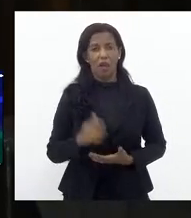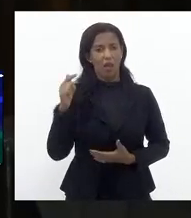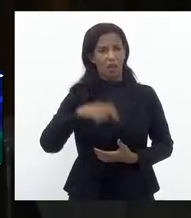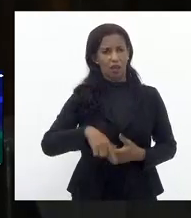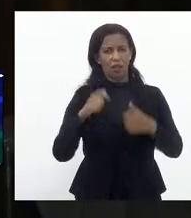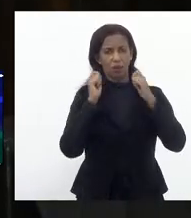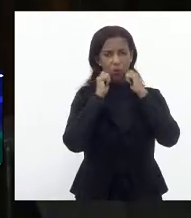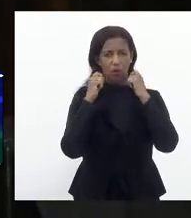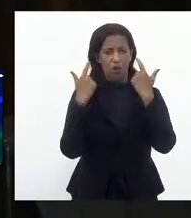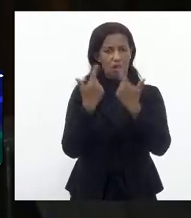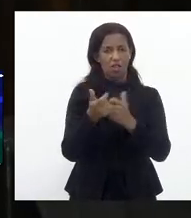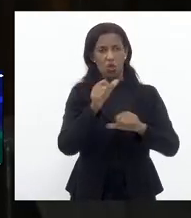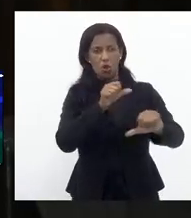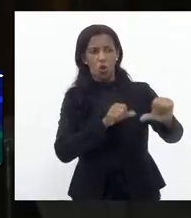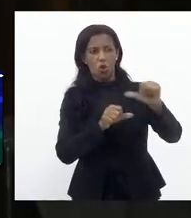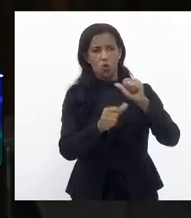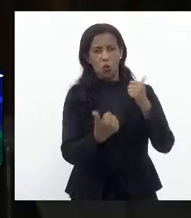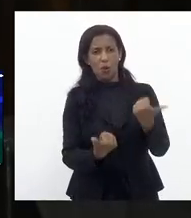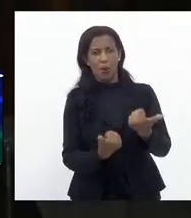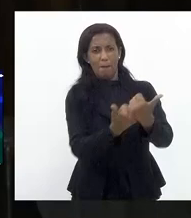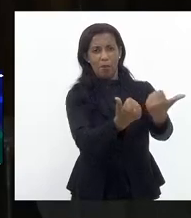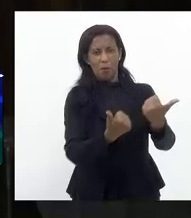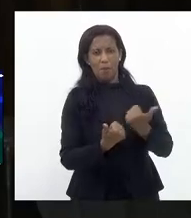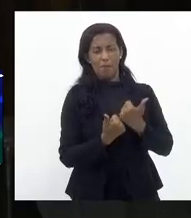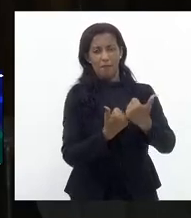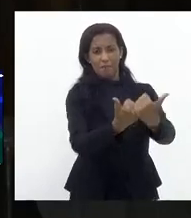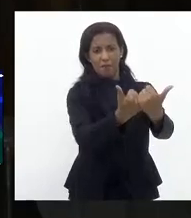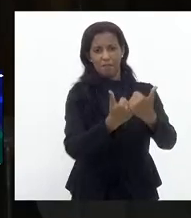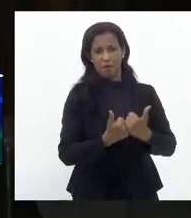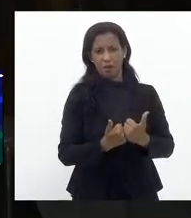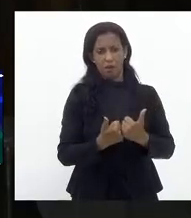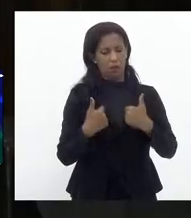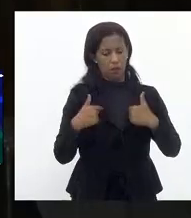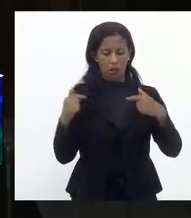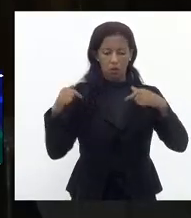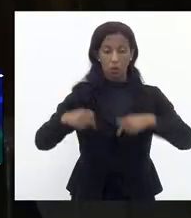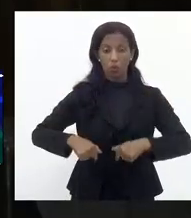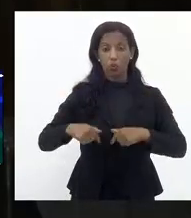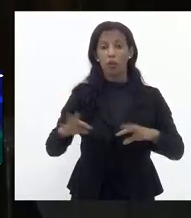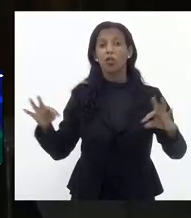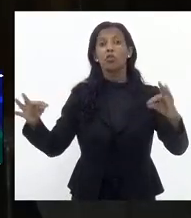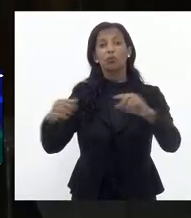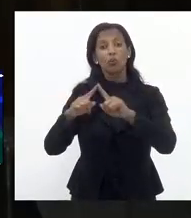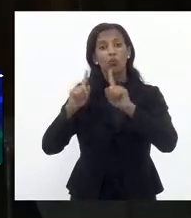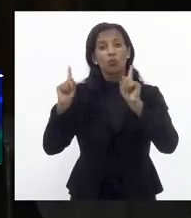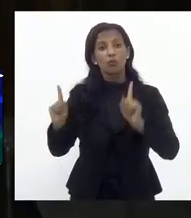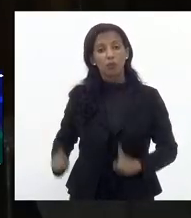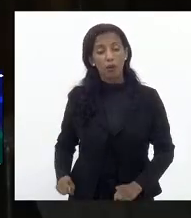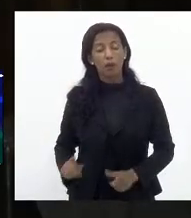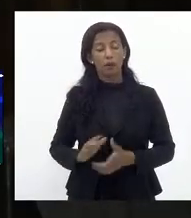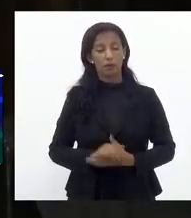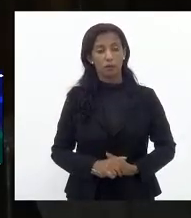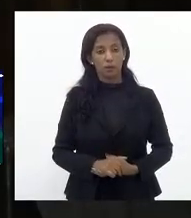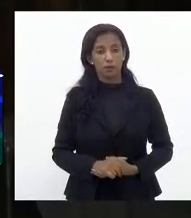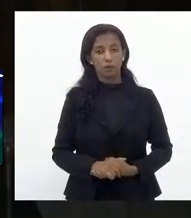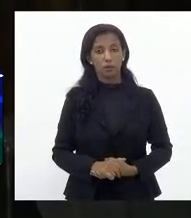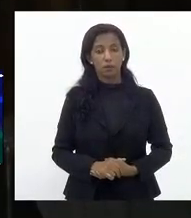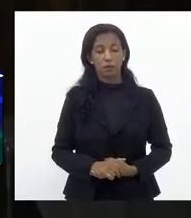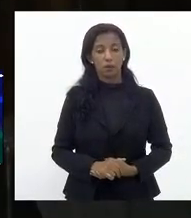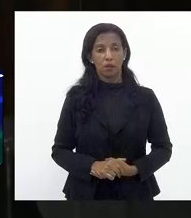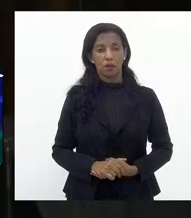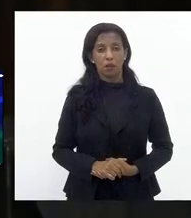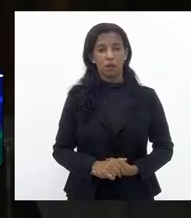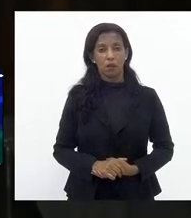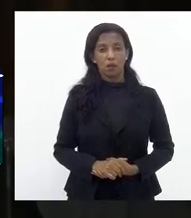parlamento, trocando apoio por cargos. Então, me coloco aqui à disposição de todos os funcionários, de quem está sendo afetado